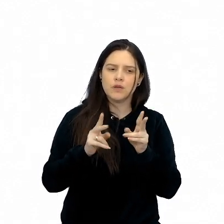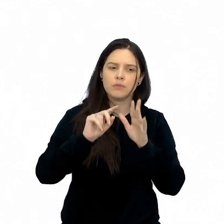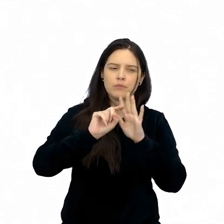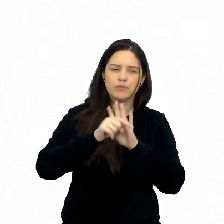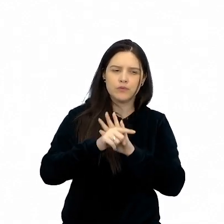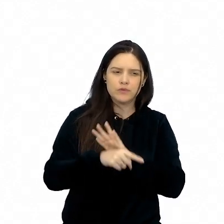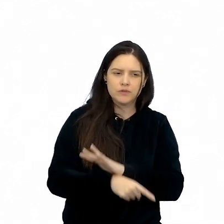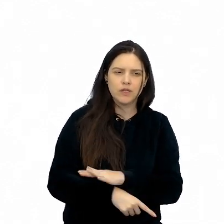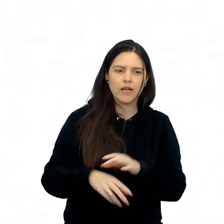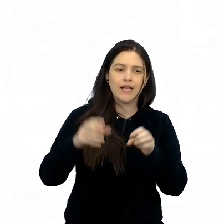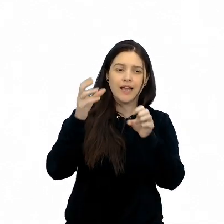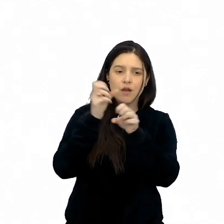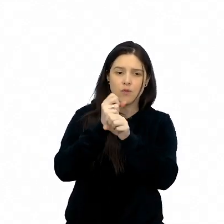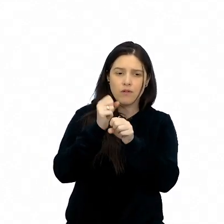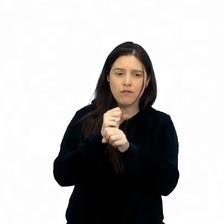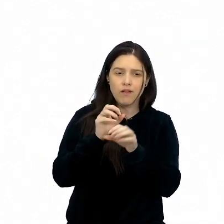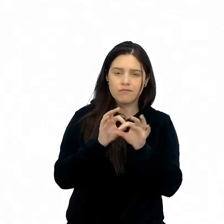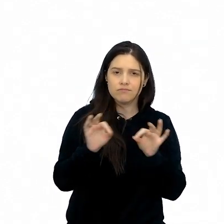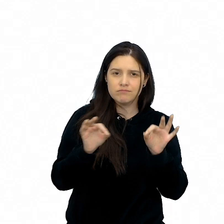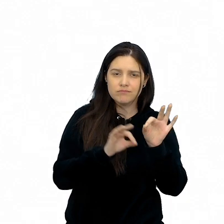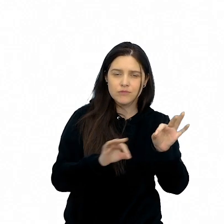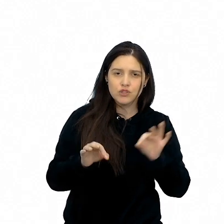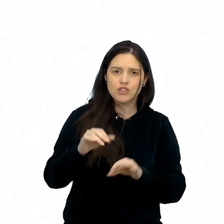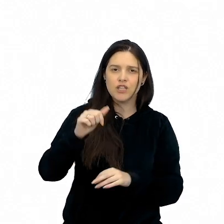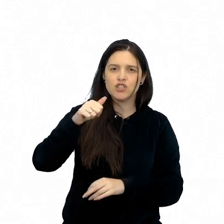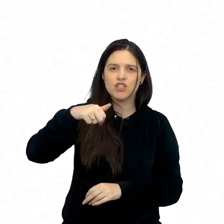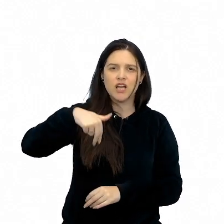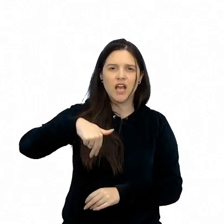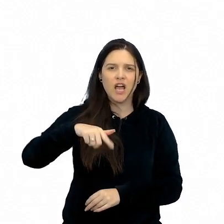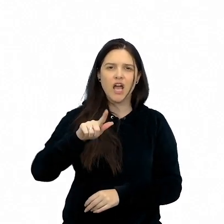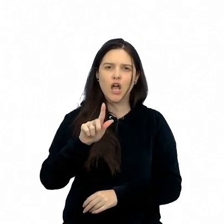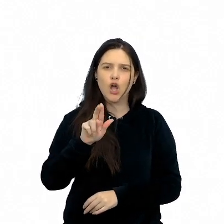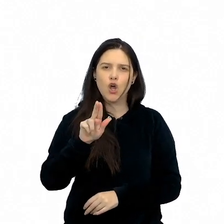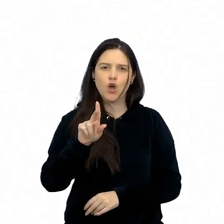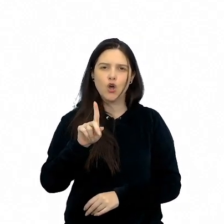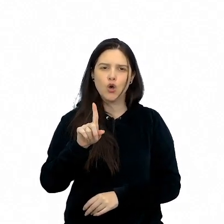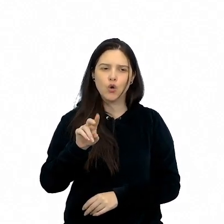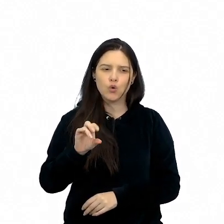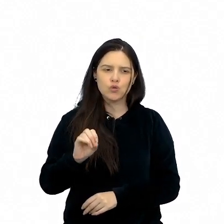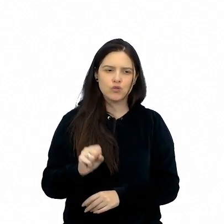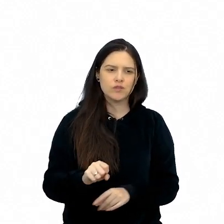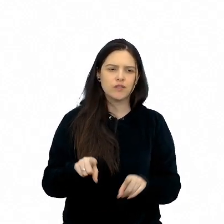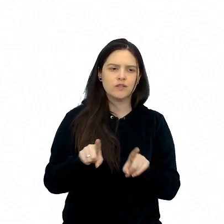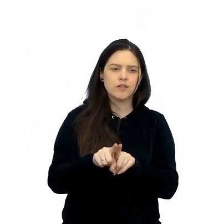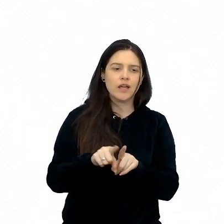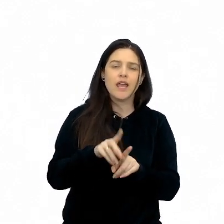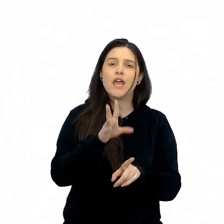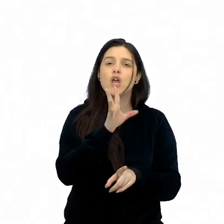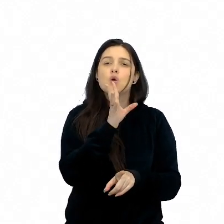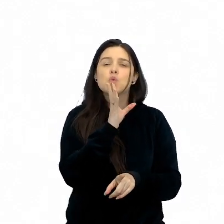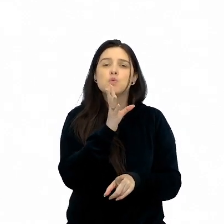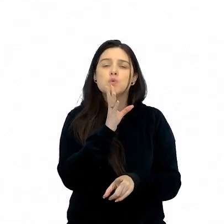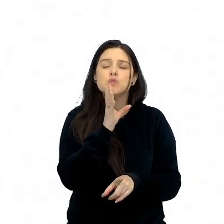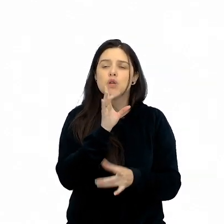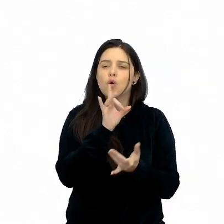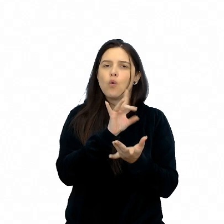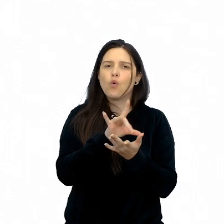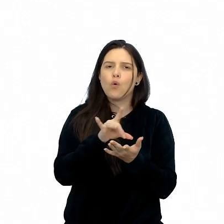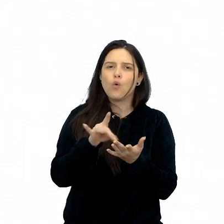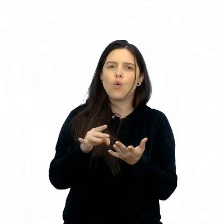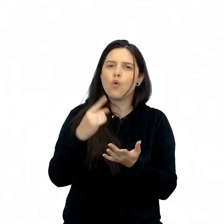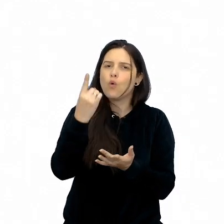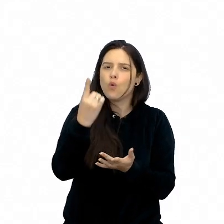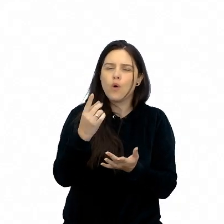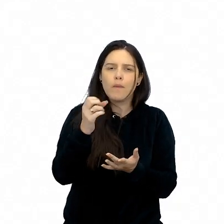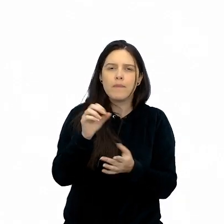calcular a medida de ângulos internos de polígonos usados em mosaicos e ladrilhamento, reconhecer o ladrilhamento que usa apenas